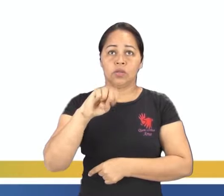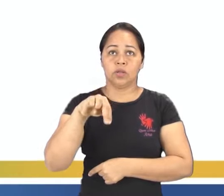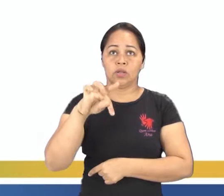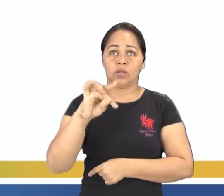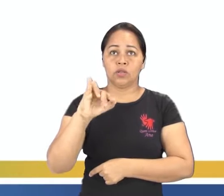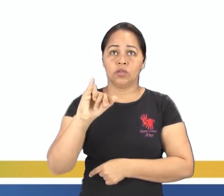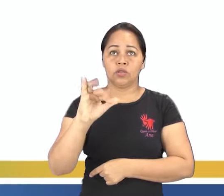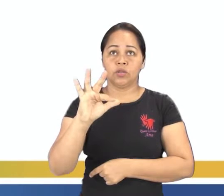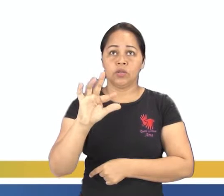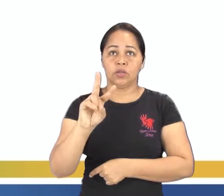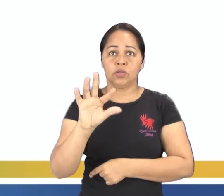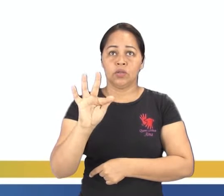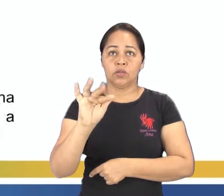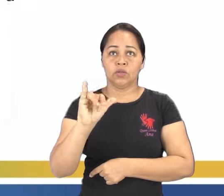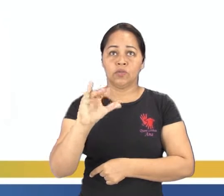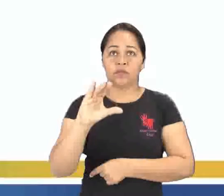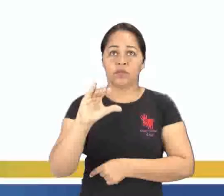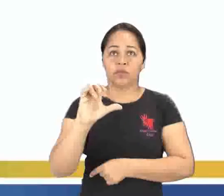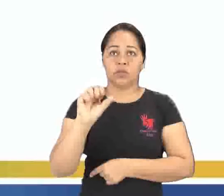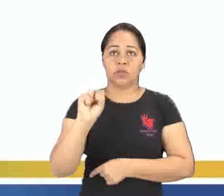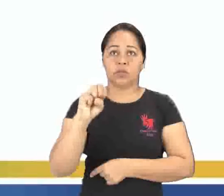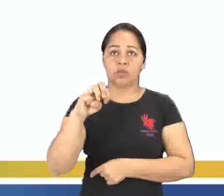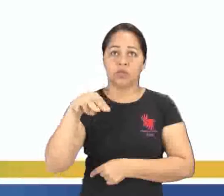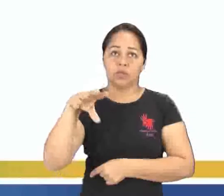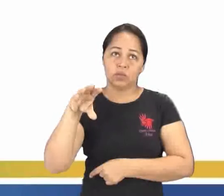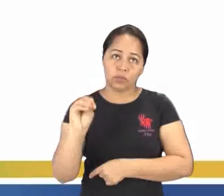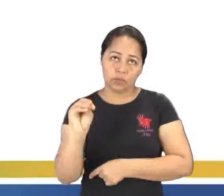evolucionismo, tá? E o determinismo.